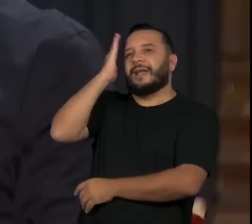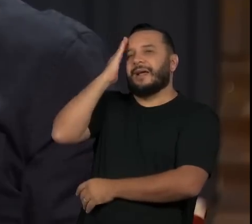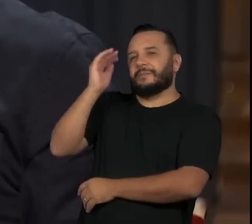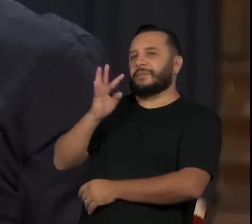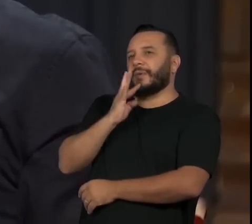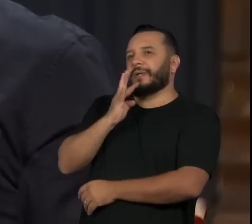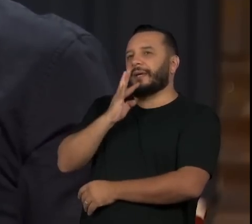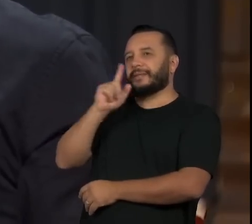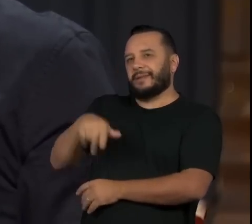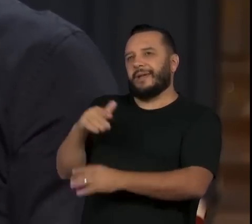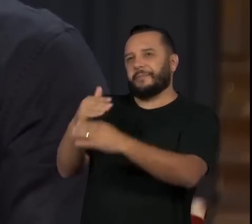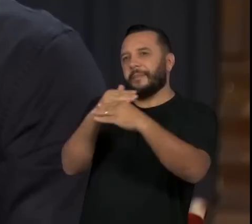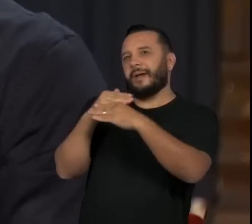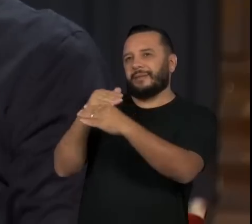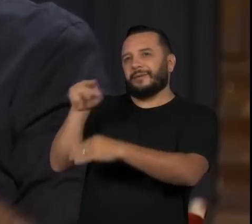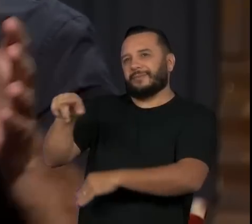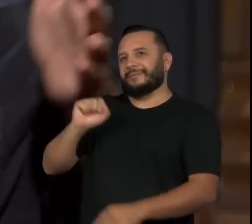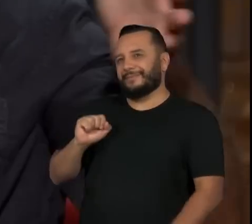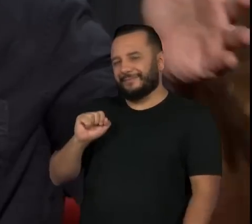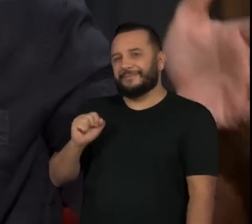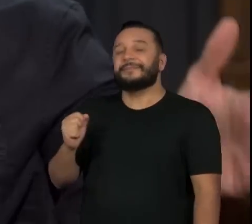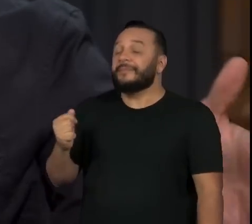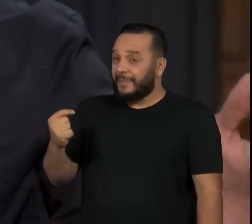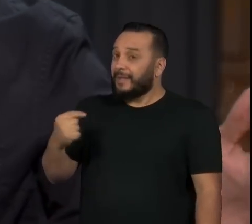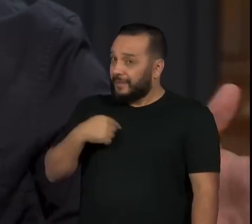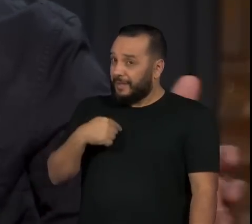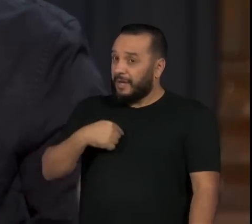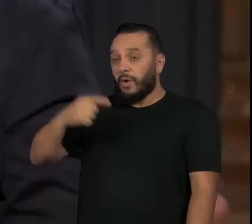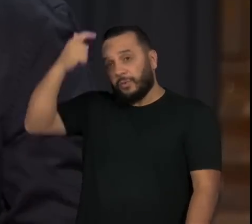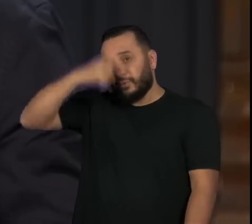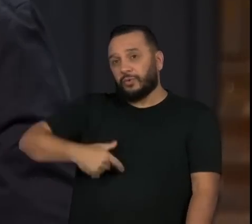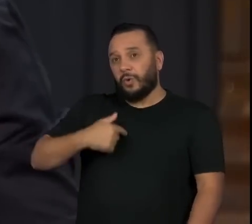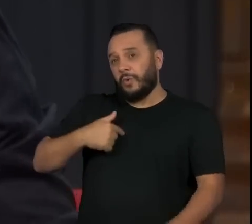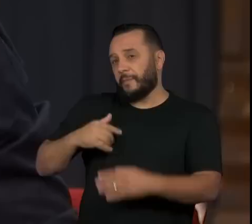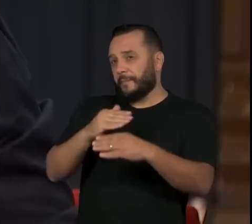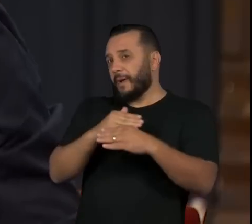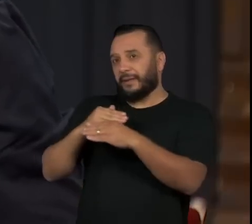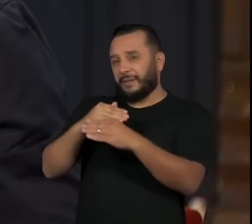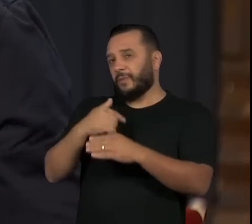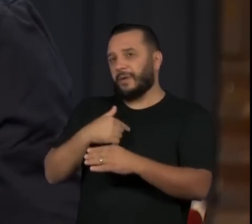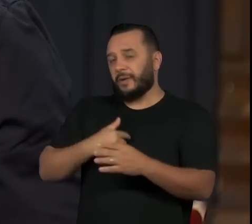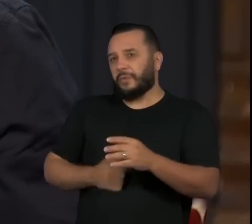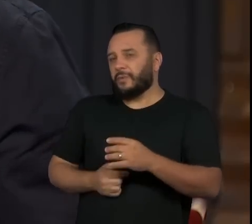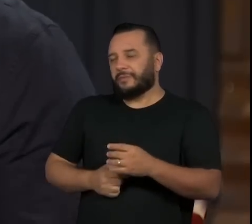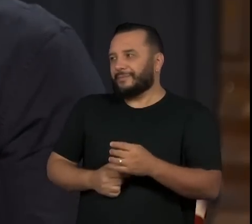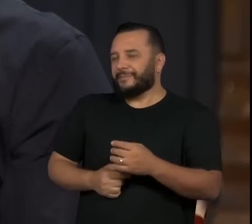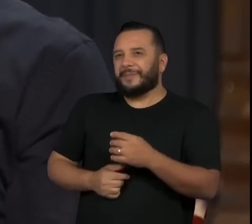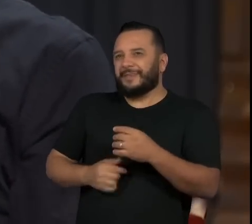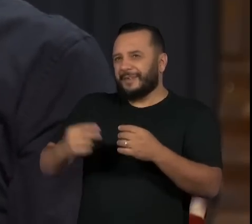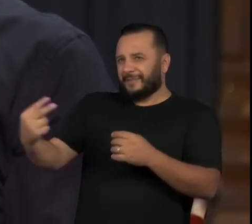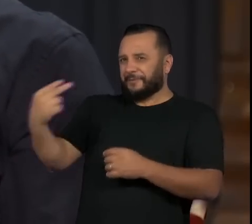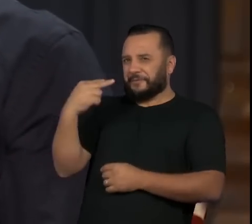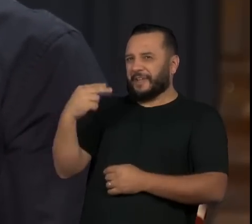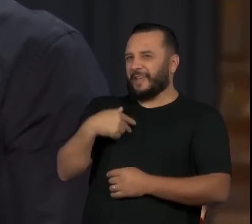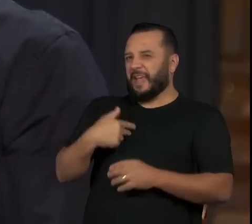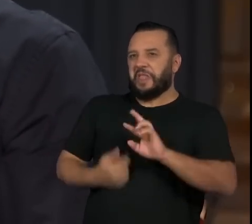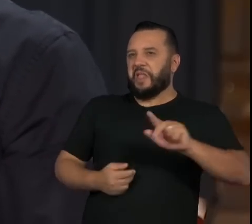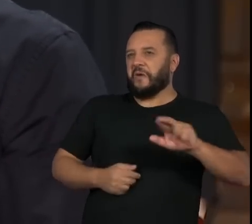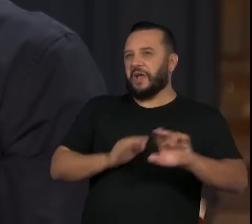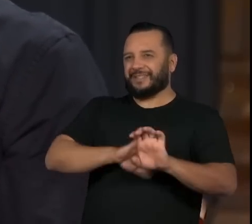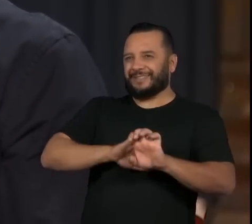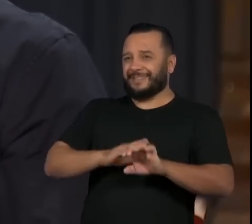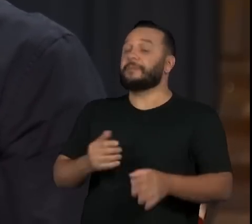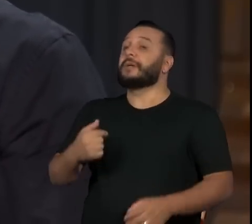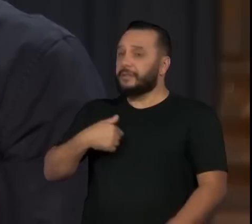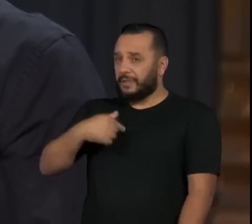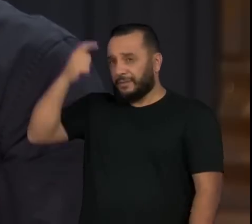padrão ali, né? E eu caio naquele padrão do cara que não é esquerda. né? Mas eu